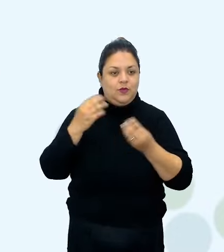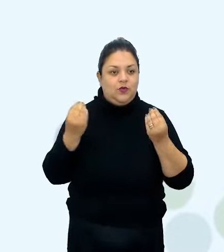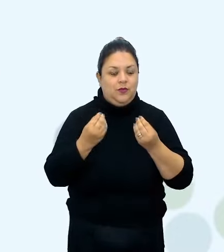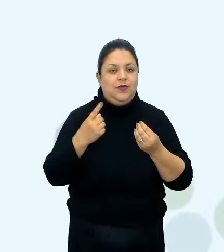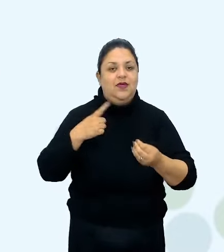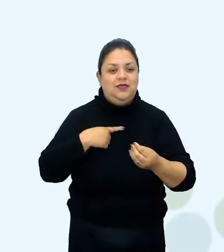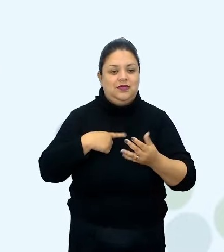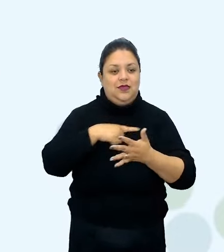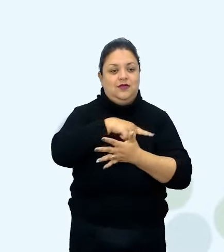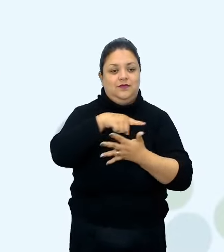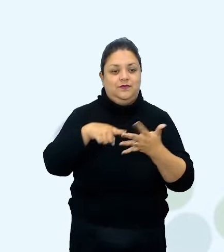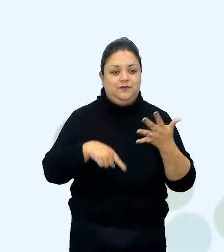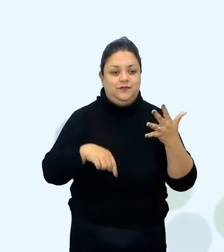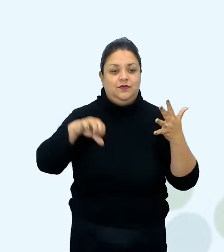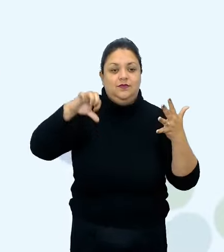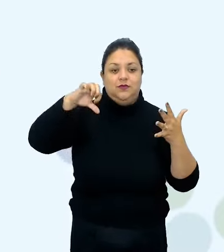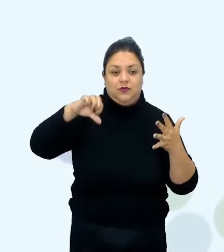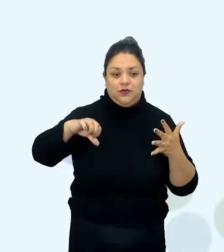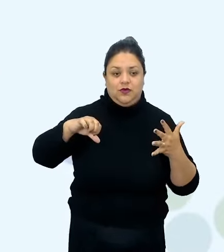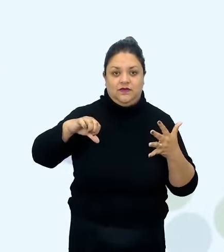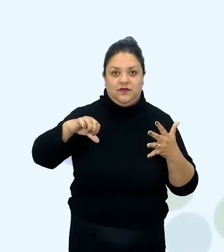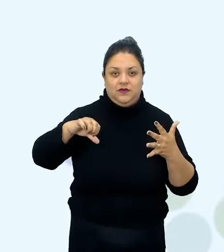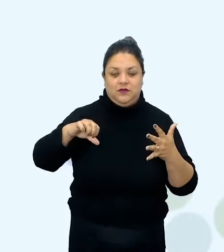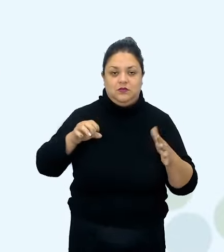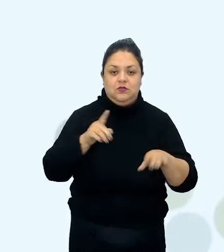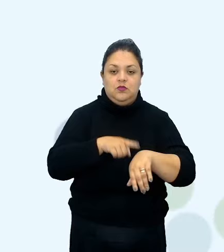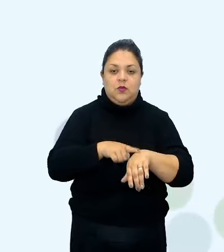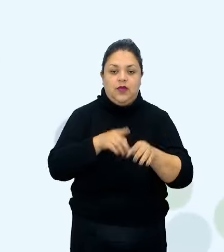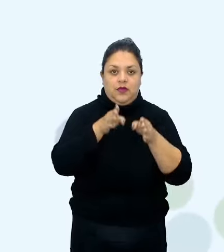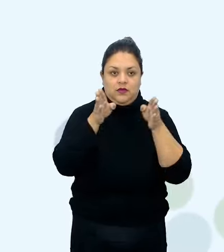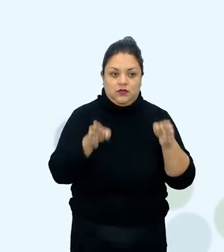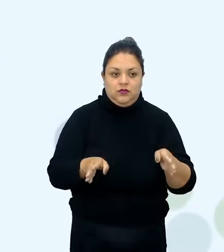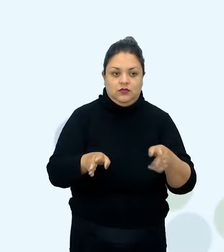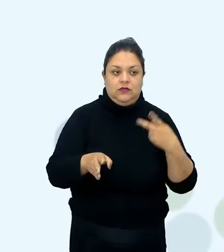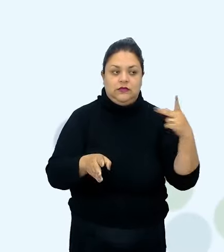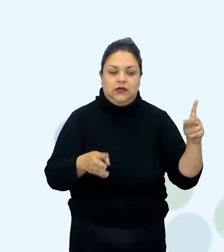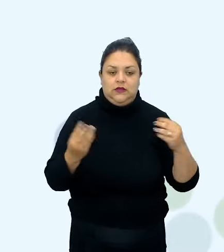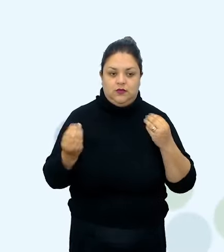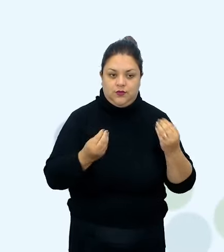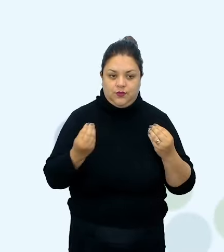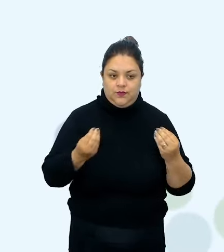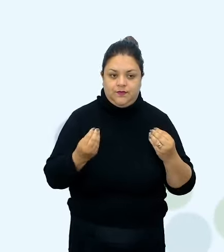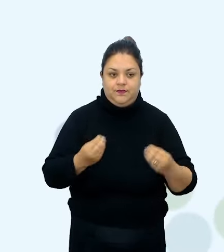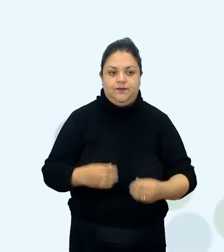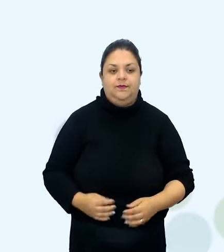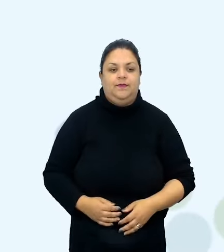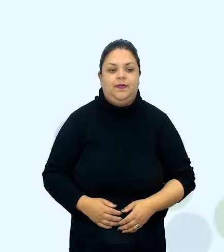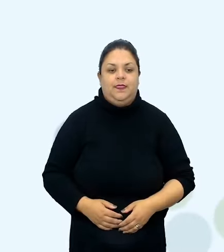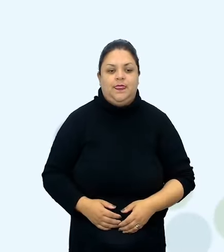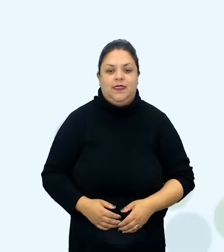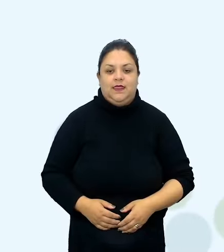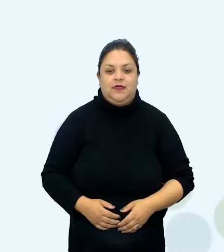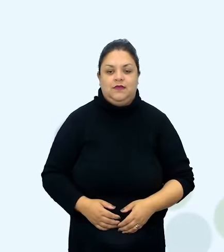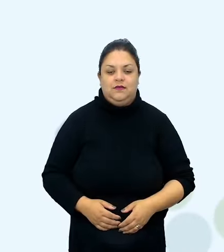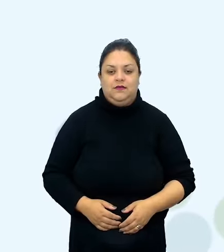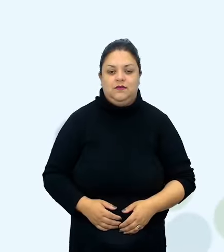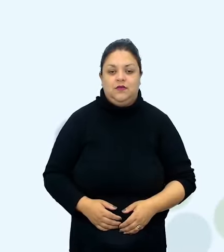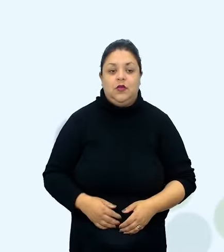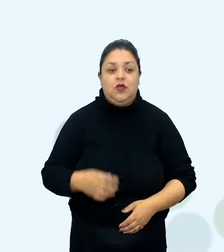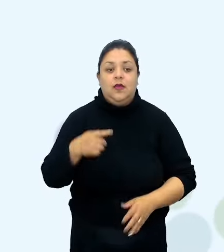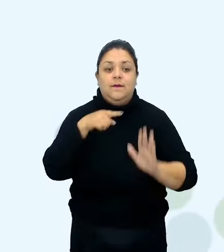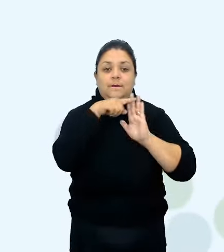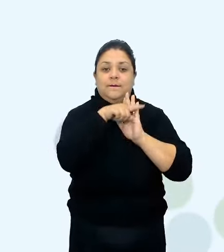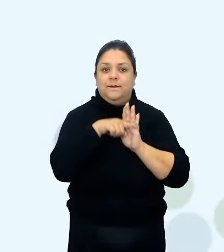realmente a pessoa responder. Por que que é importante a gente ver esse estado biocomportamental na questão do